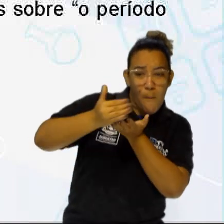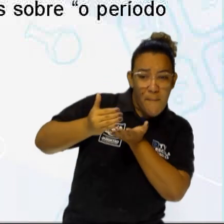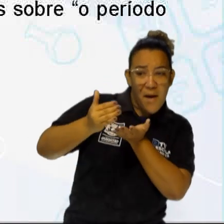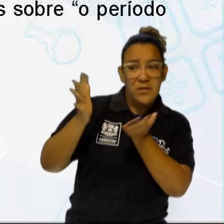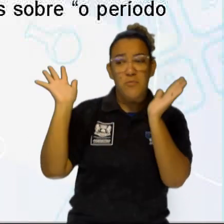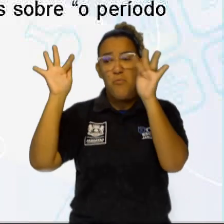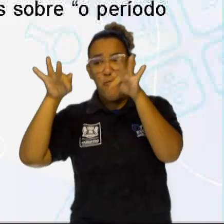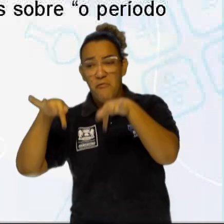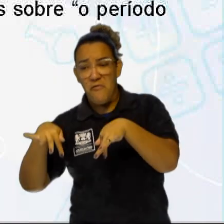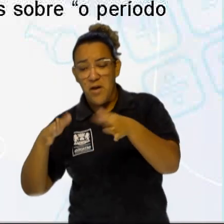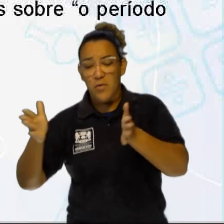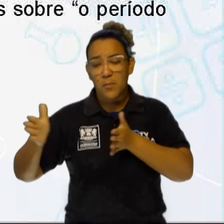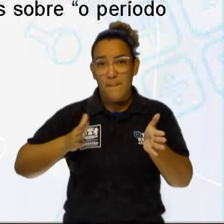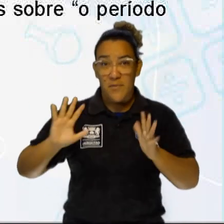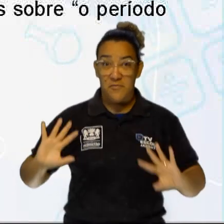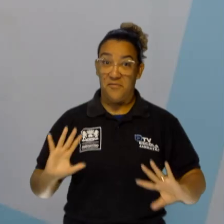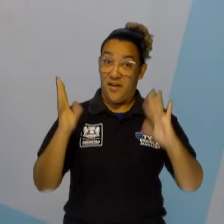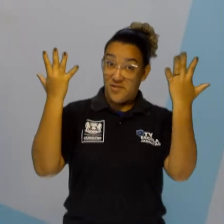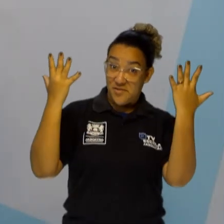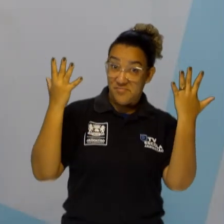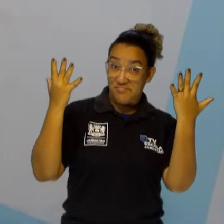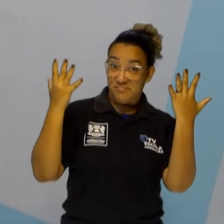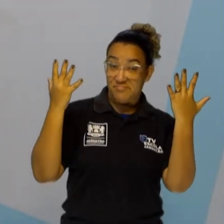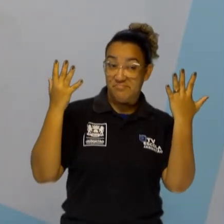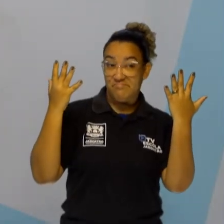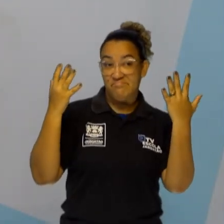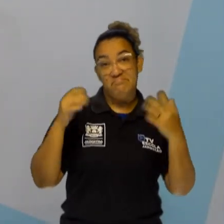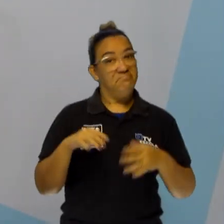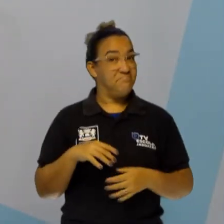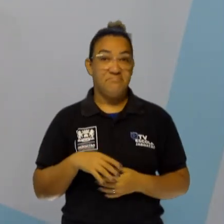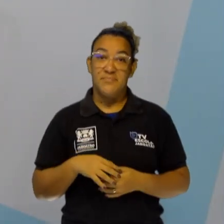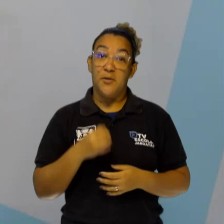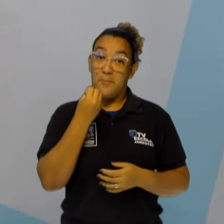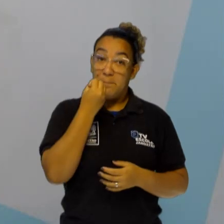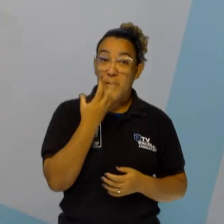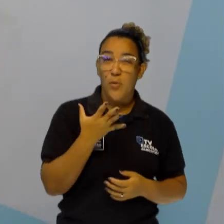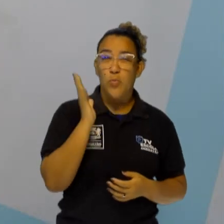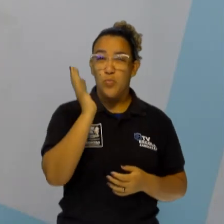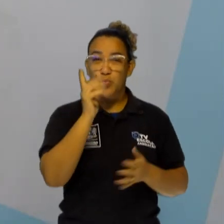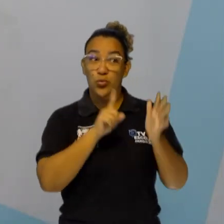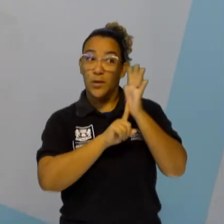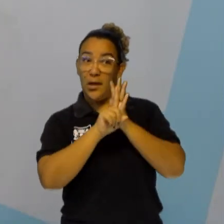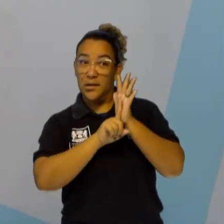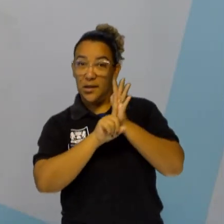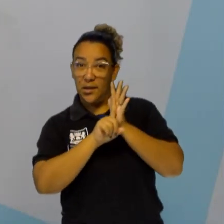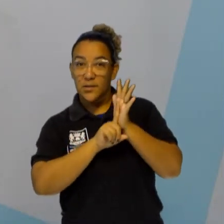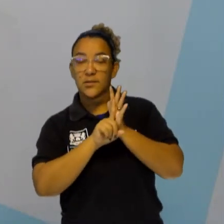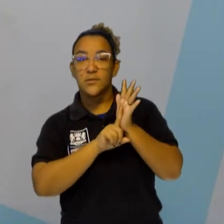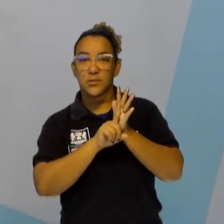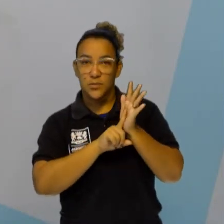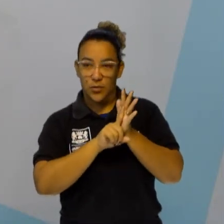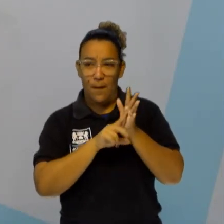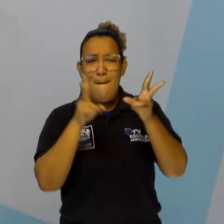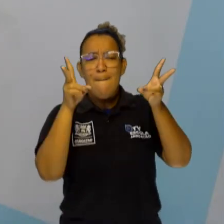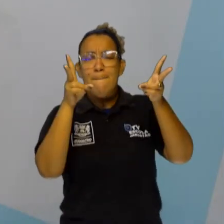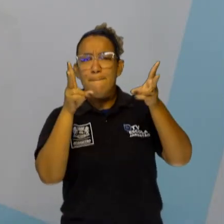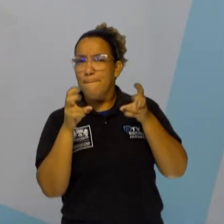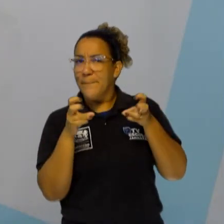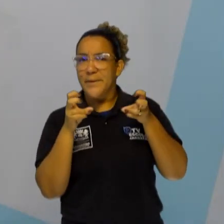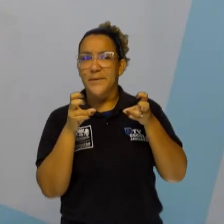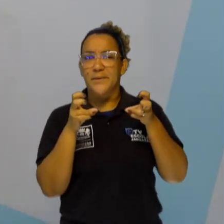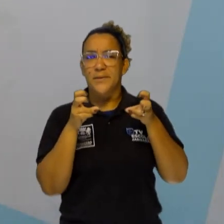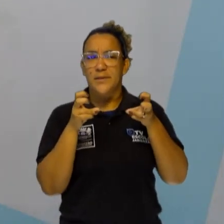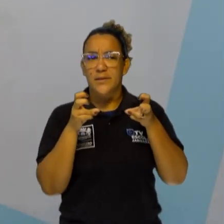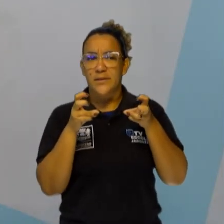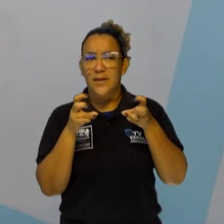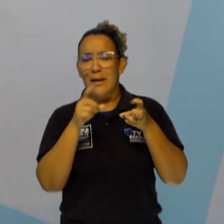dos períodos festivos. Bom, pessoal, a gente já fez essa análise, né, no primeiro momento e a gente percebe que não se trata